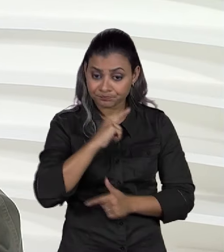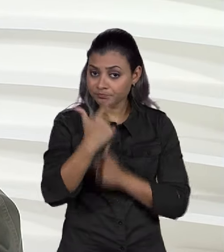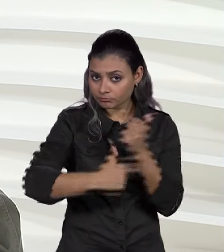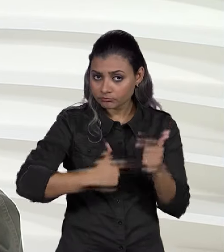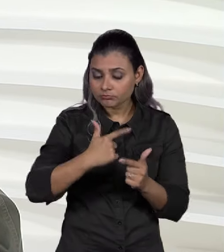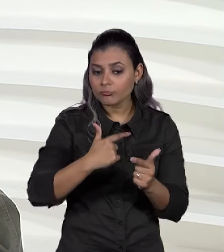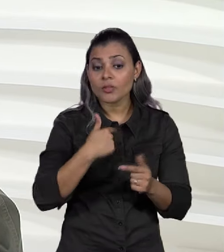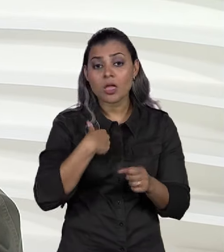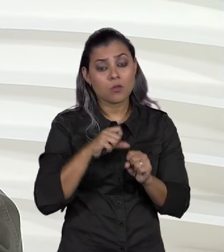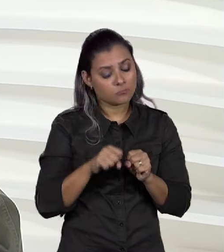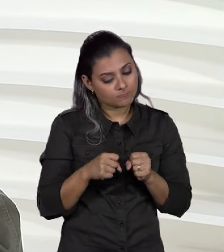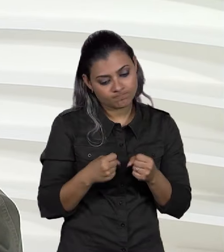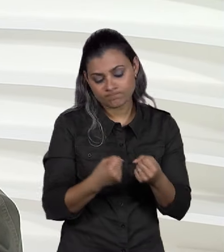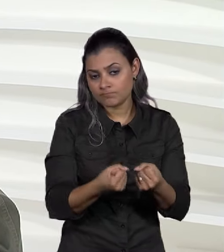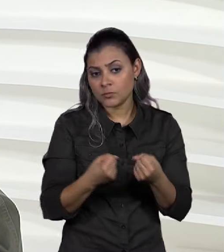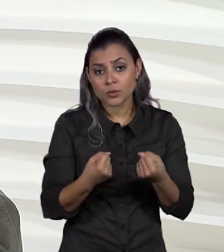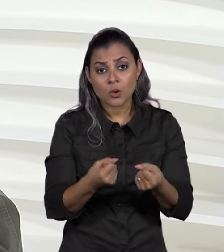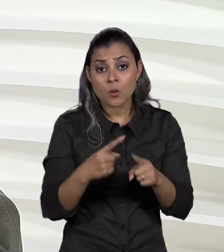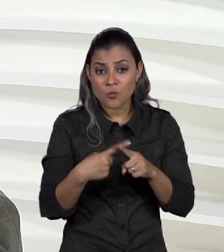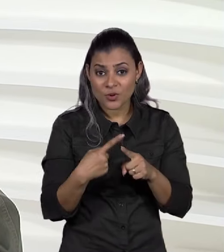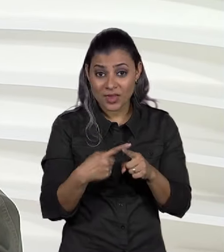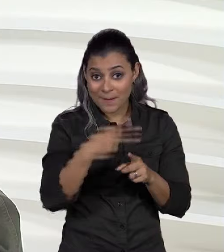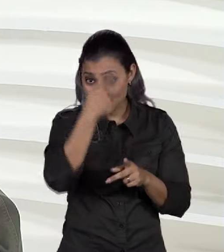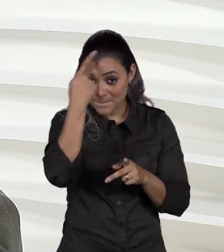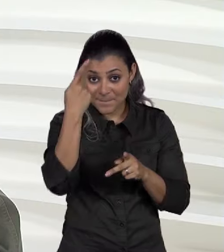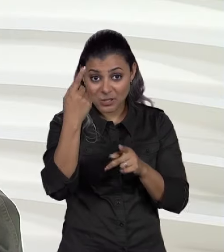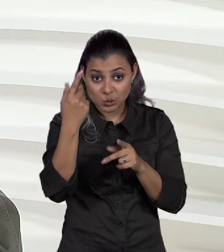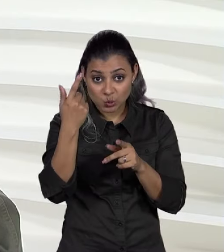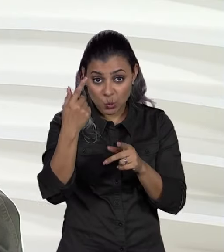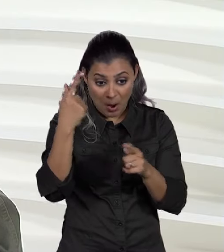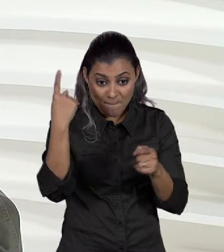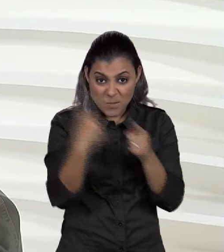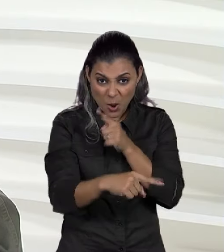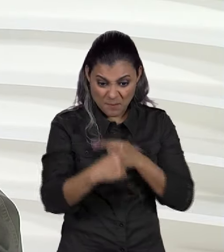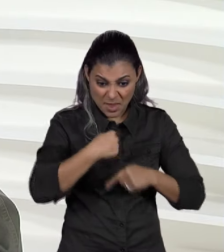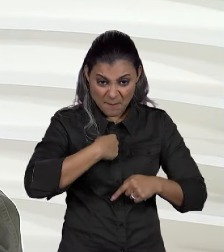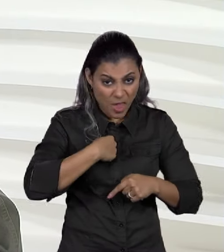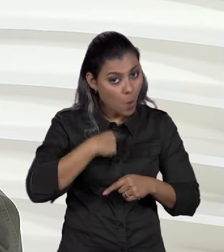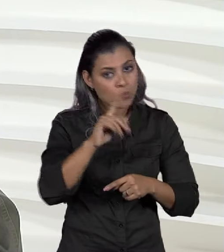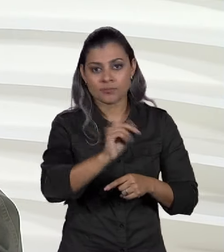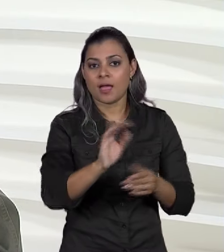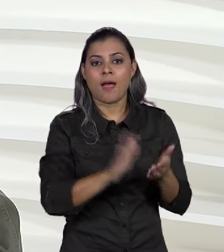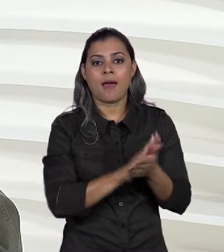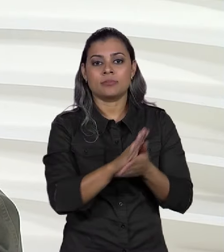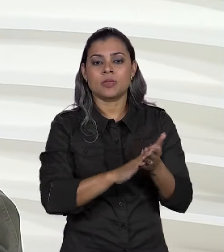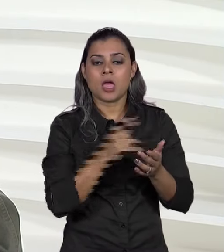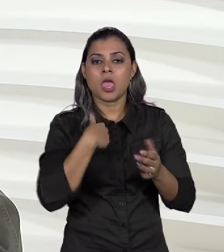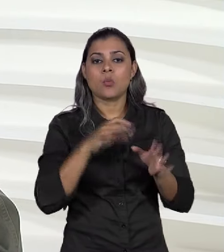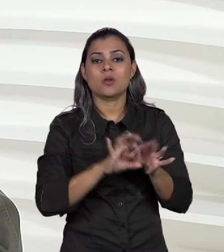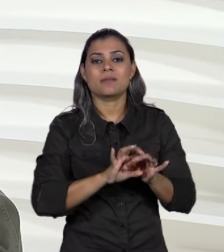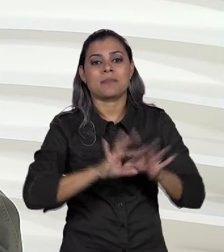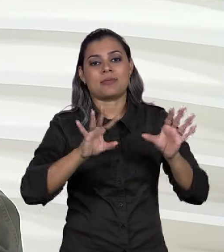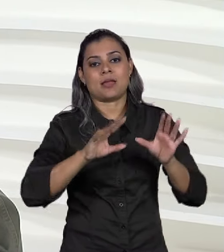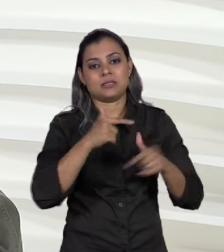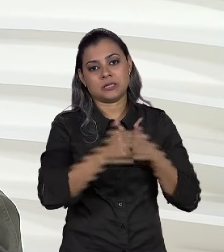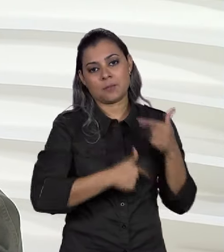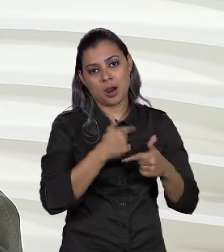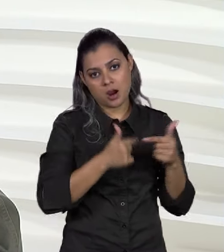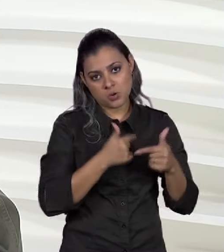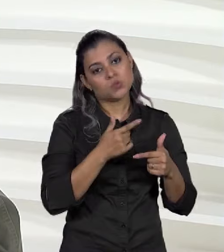que eu pude, porque ninguém me censurava no Jornal do Brasil. Nunca ninguém me devolveu uma charge. Mas, como bom mineiro,